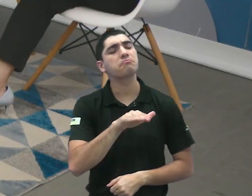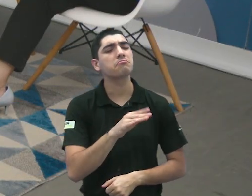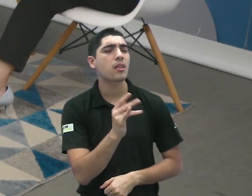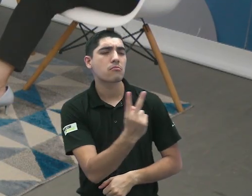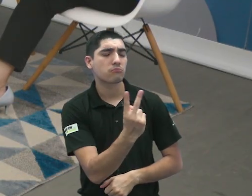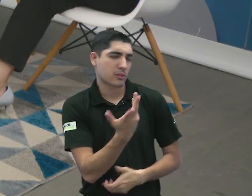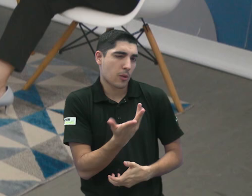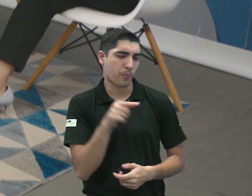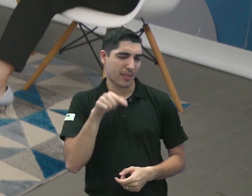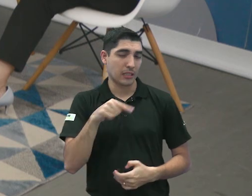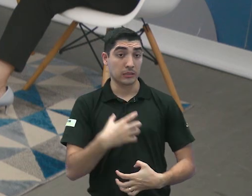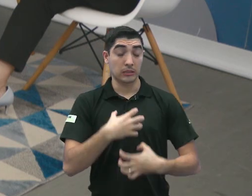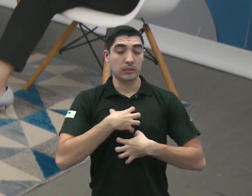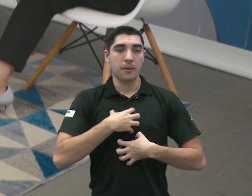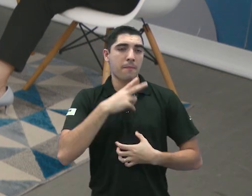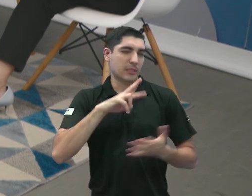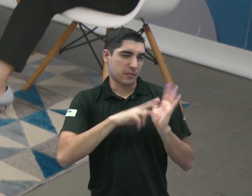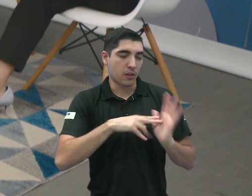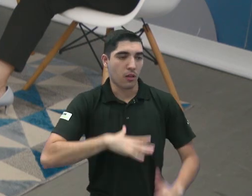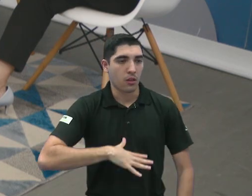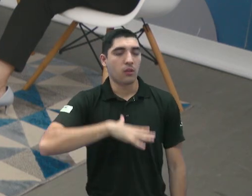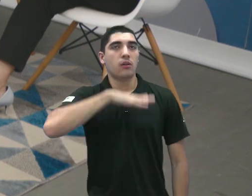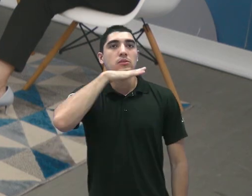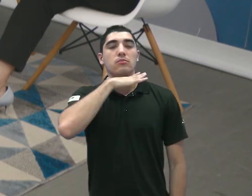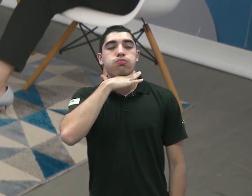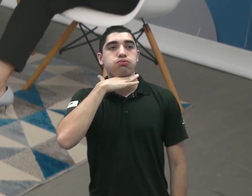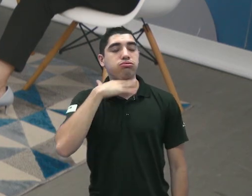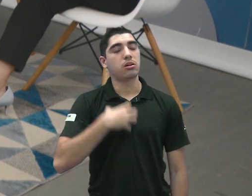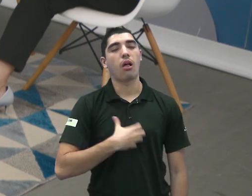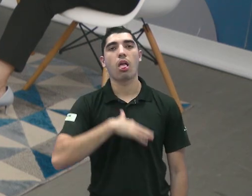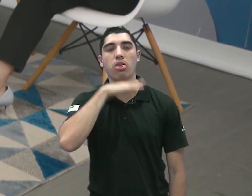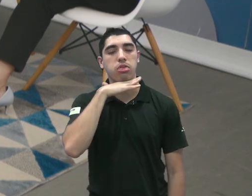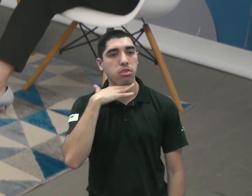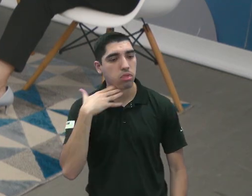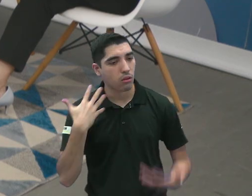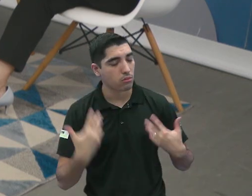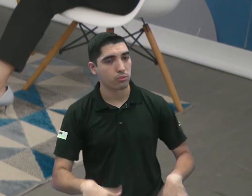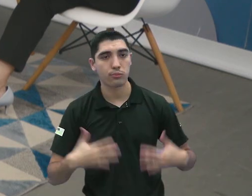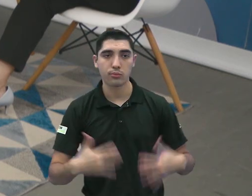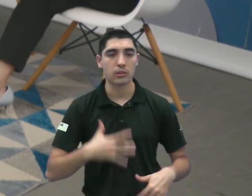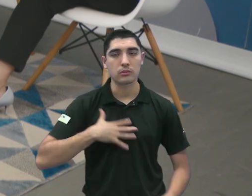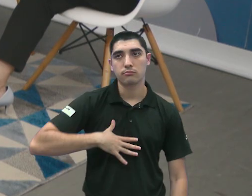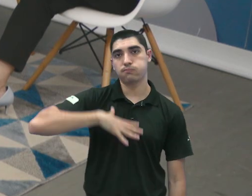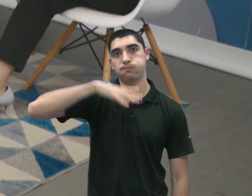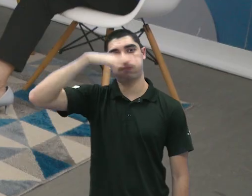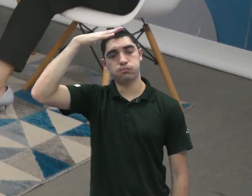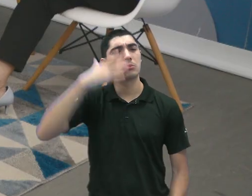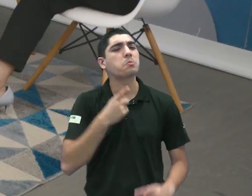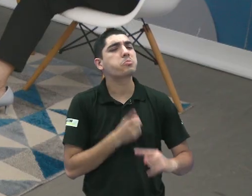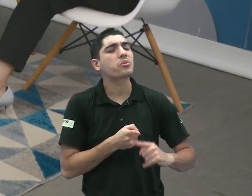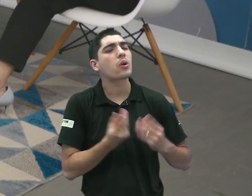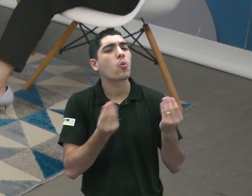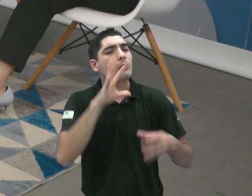no limite, né, na prática, o que esses casos nos ensinam, né, sobre a prevenção no dia a dia no